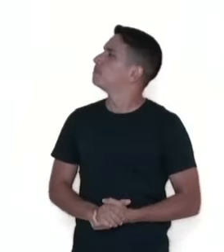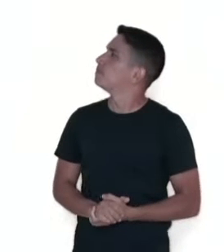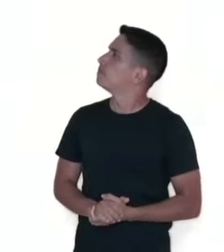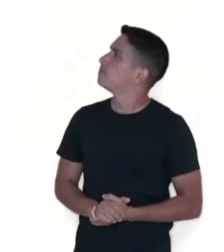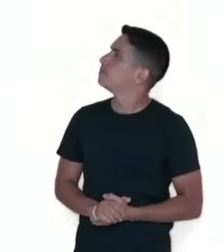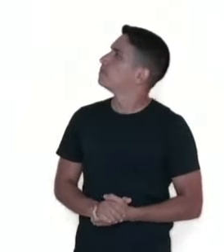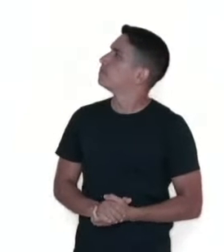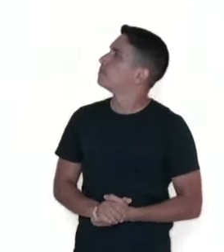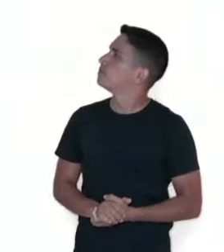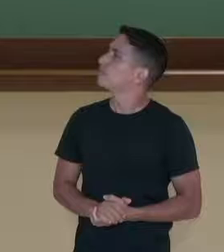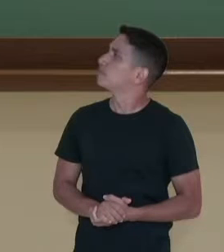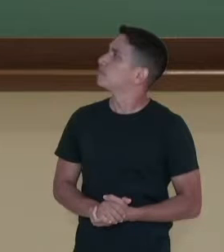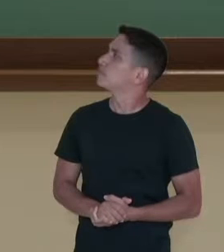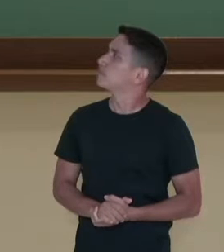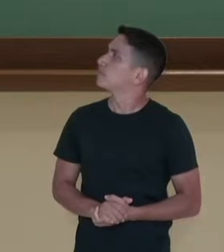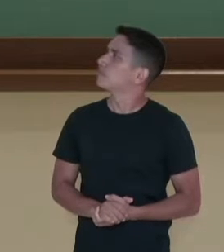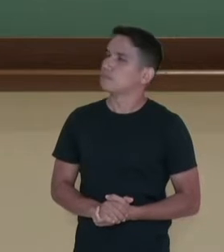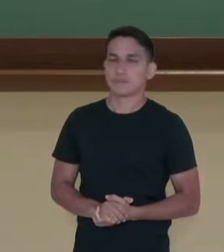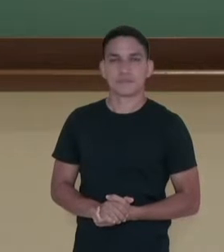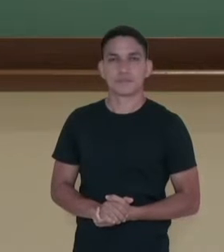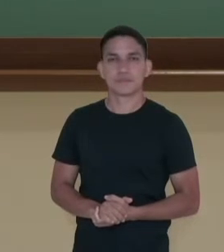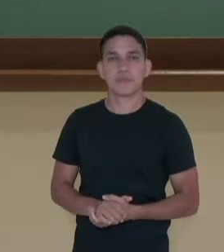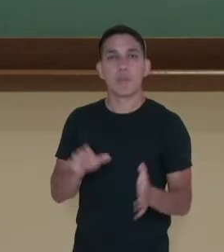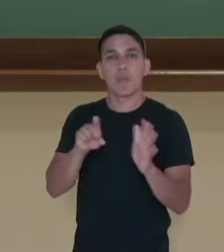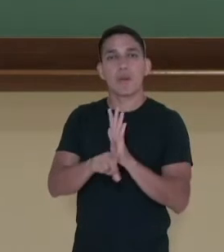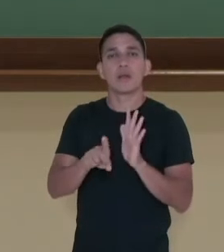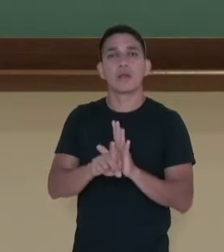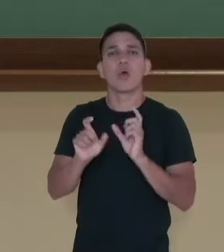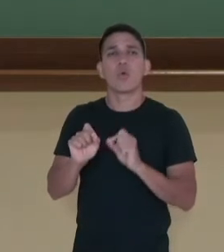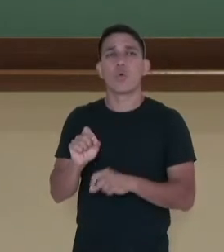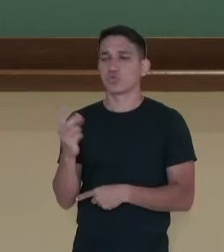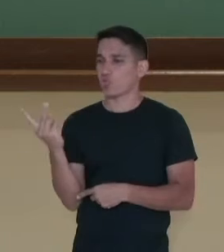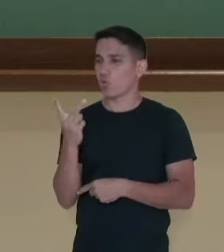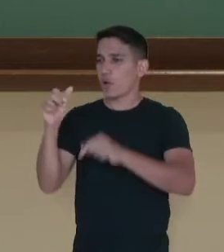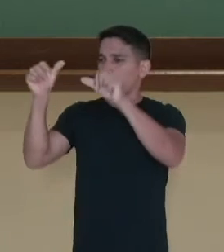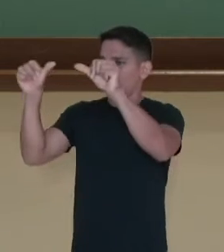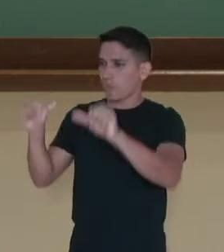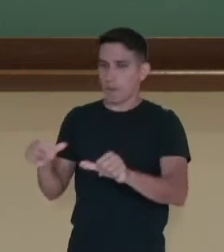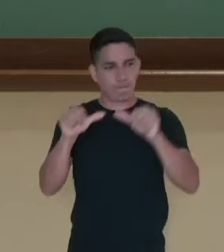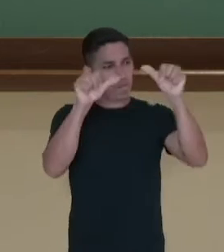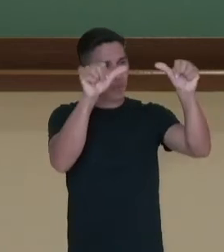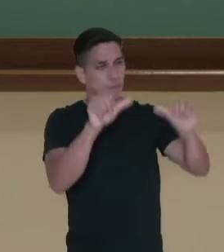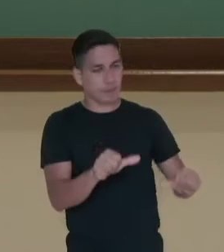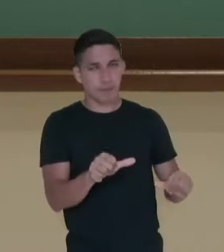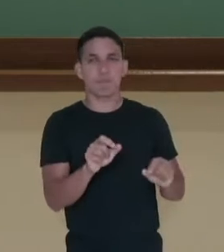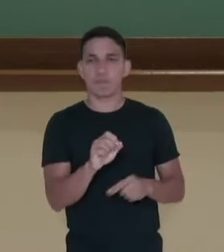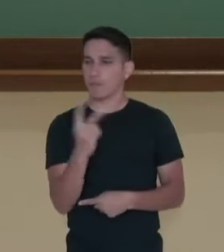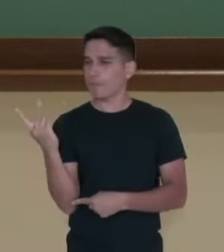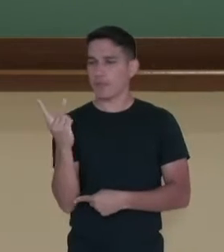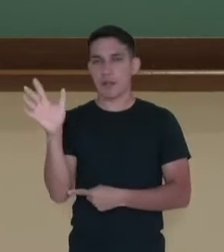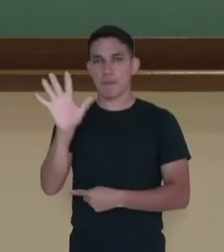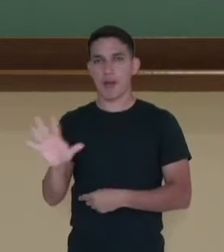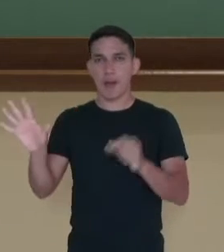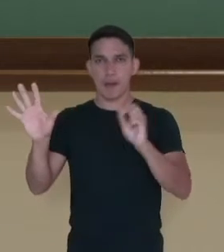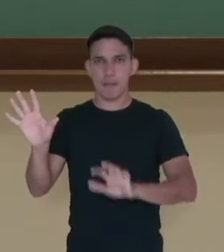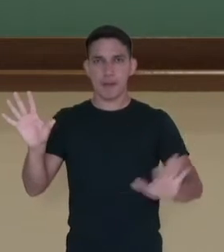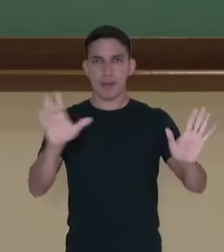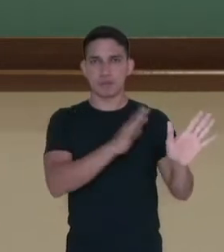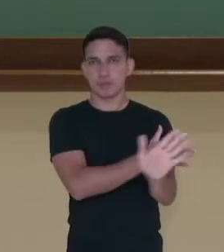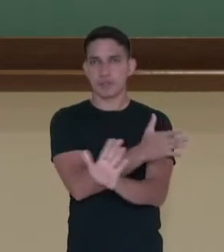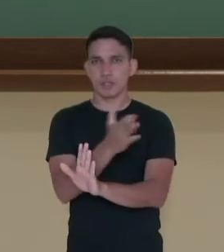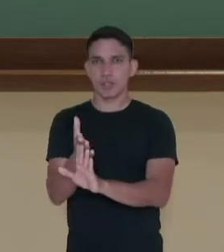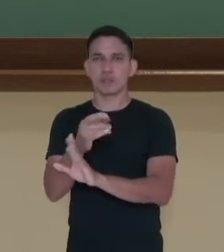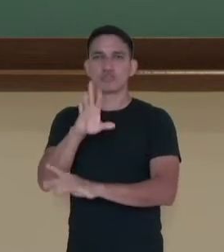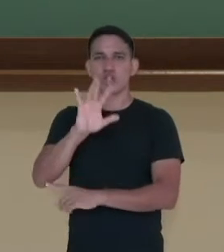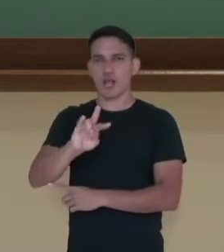vimos estão transmitindo? Ou seja, nós temos dois folhetos aqui que vimos durante a aula. Agora vocês